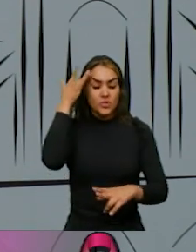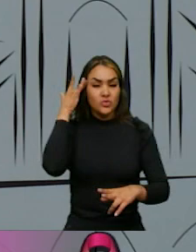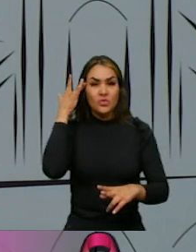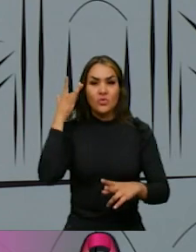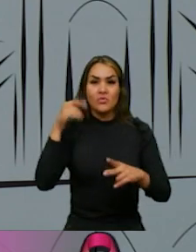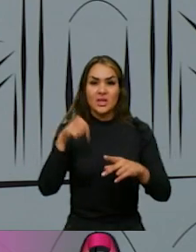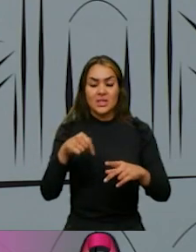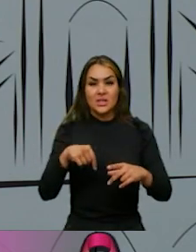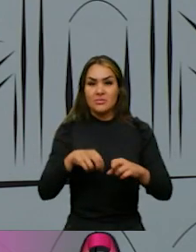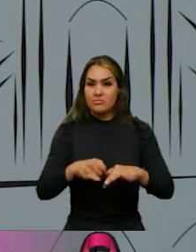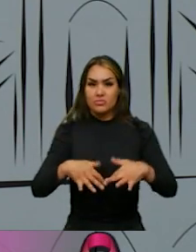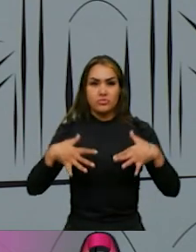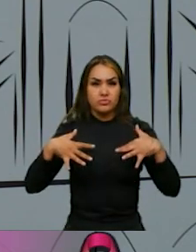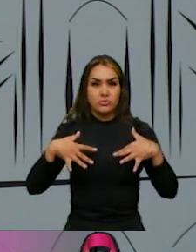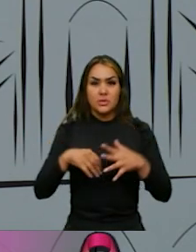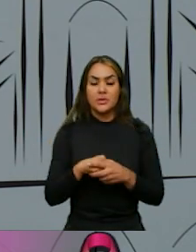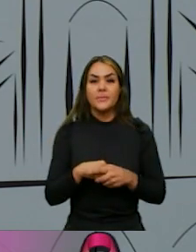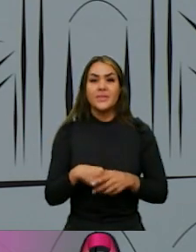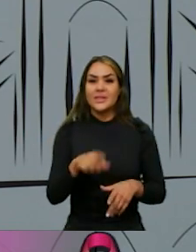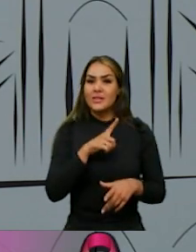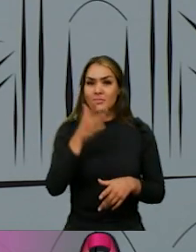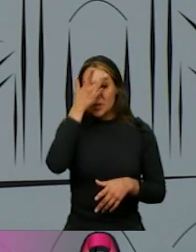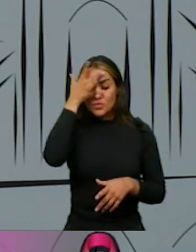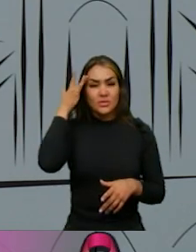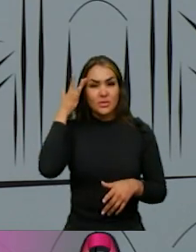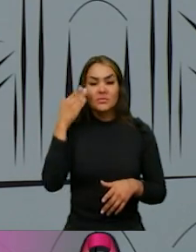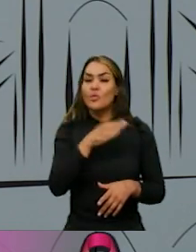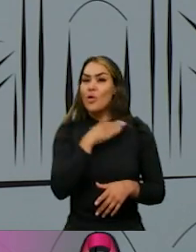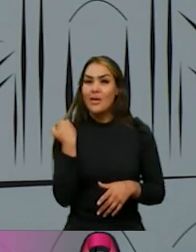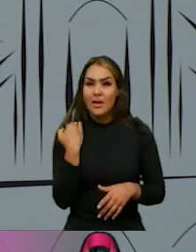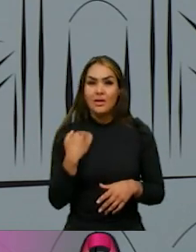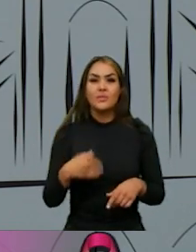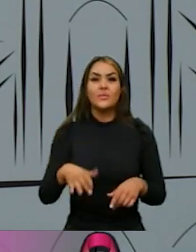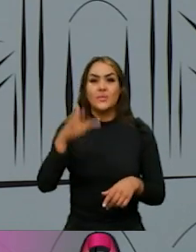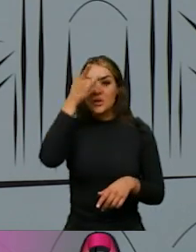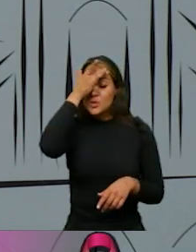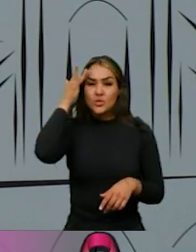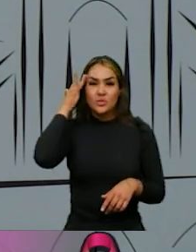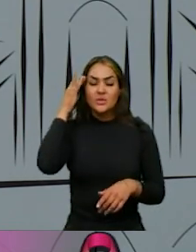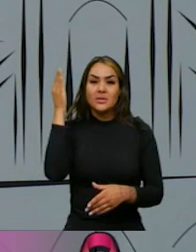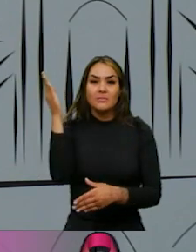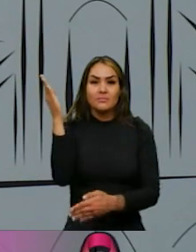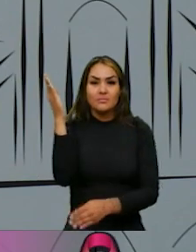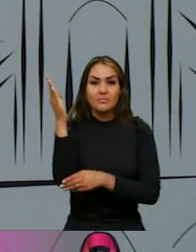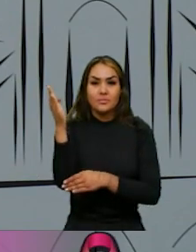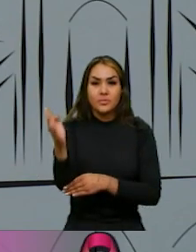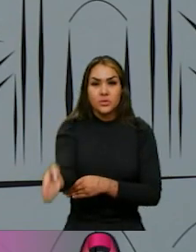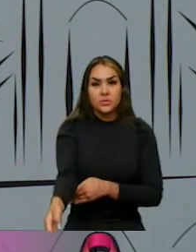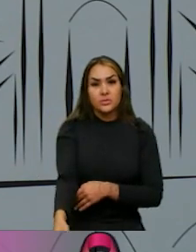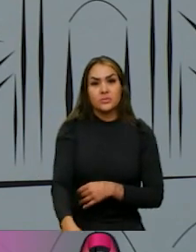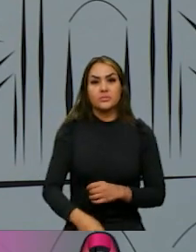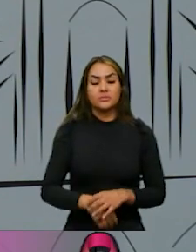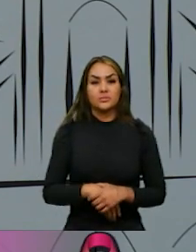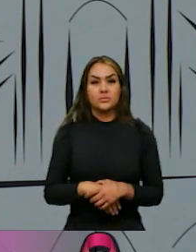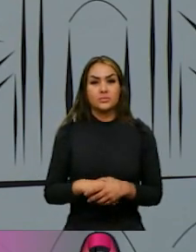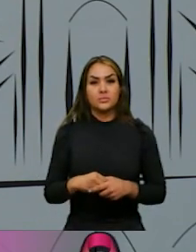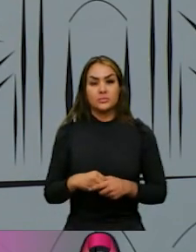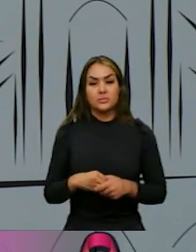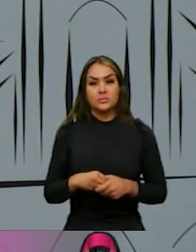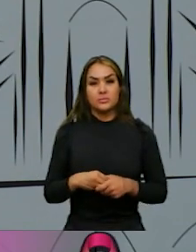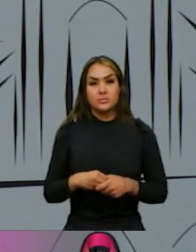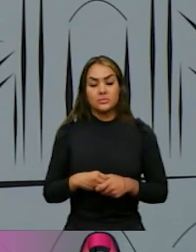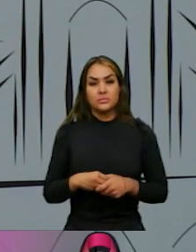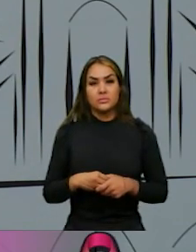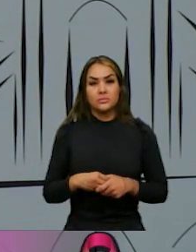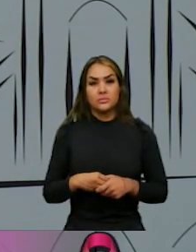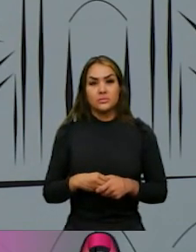tem pessoas que perdeu membros, que estão em cadeira de roda. Então, eu aguardei por um tempo para saber se